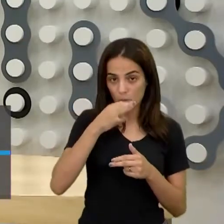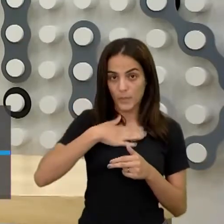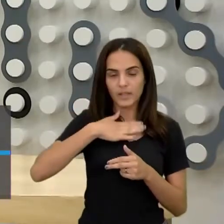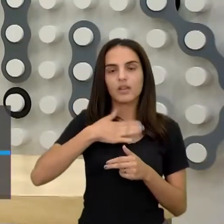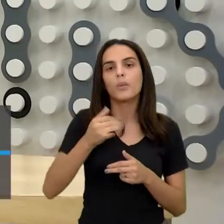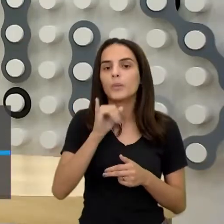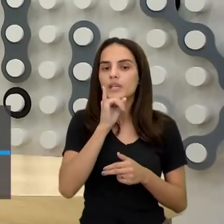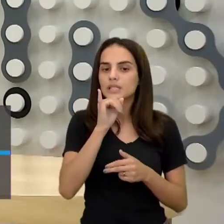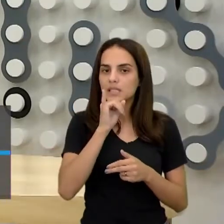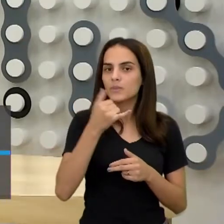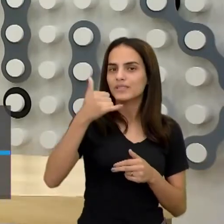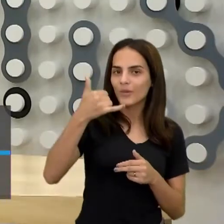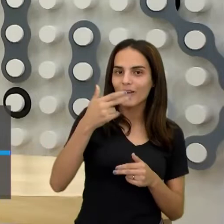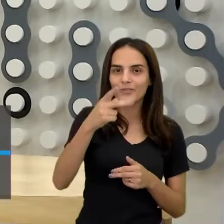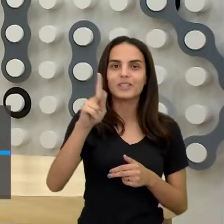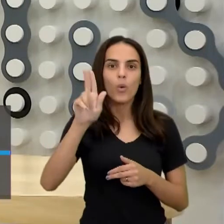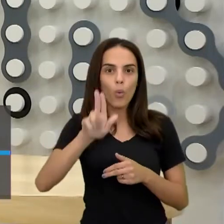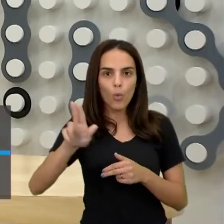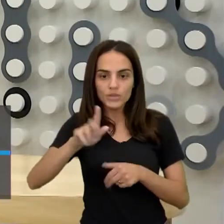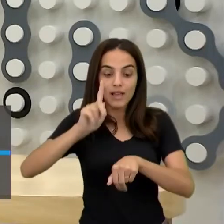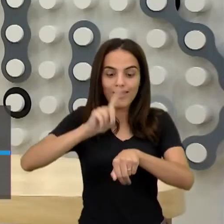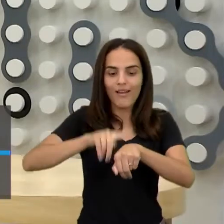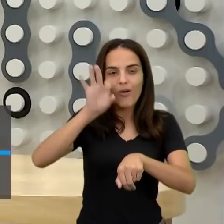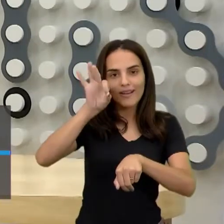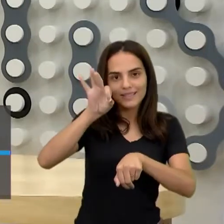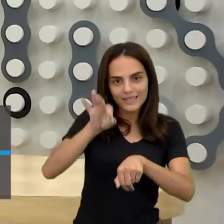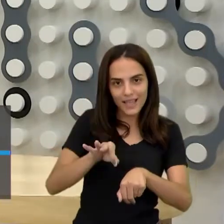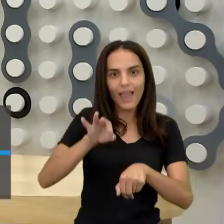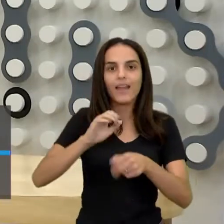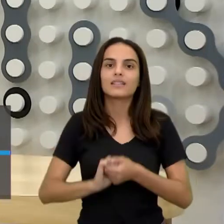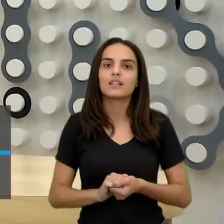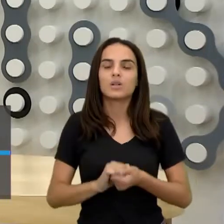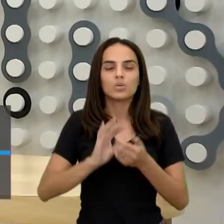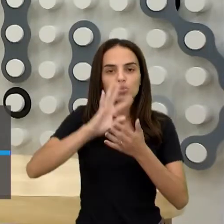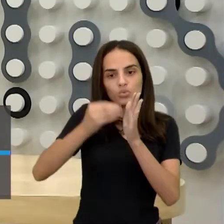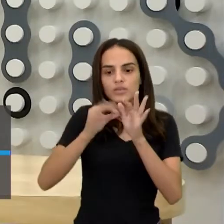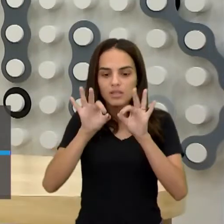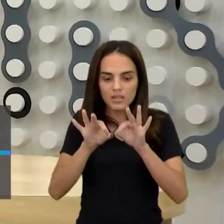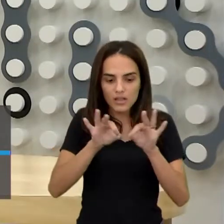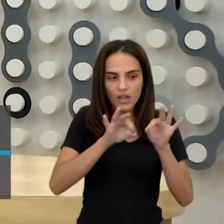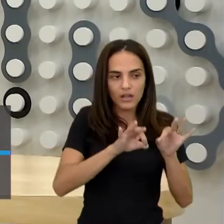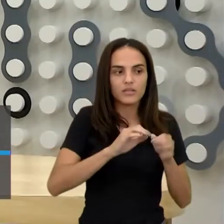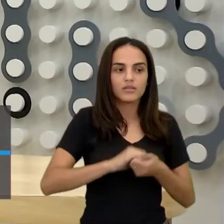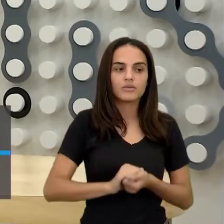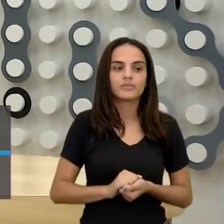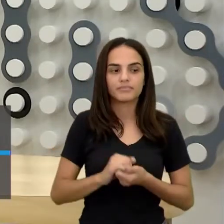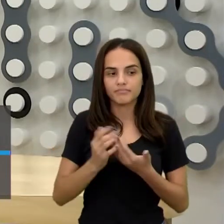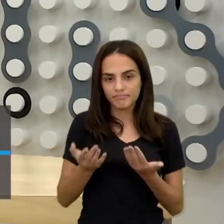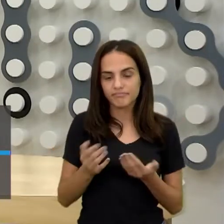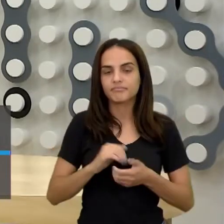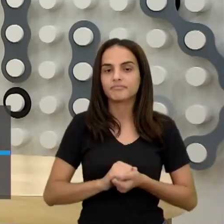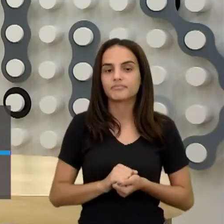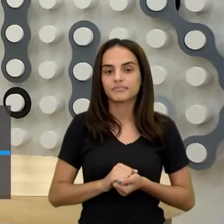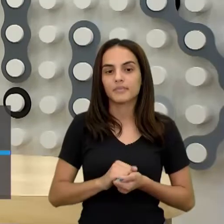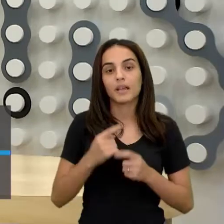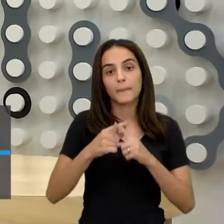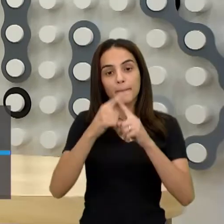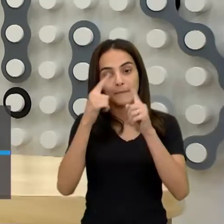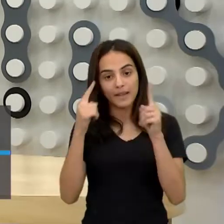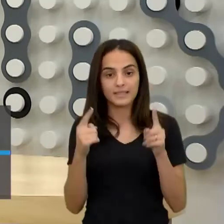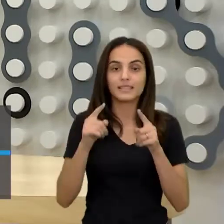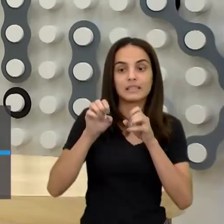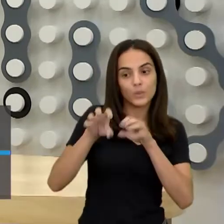adequada, maravilhoso, espetacular. O problema é que as pessoas não estão, né, sabendo utilizar de maneira adequada, né? Mas aí é